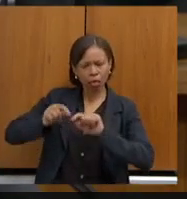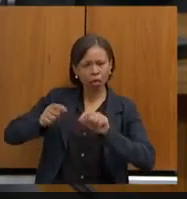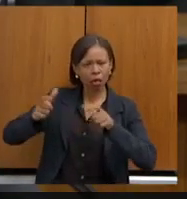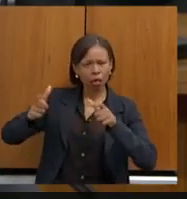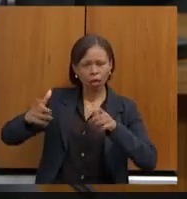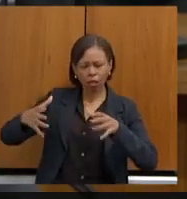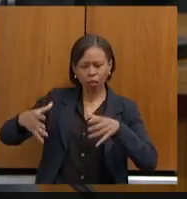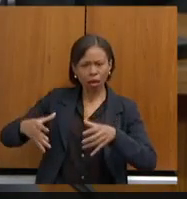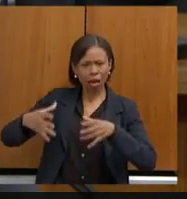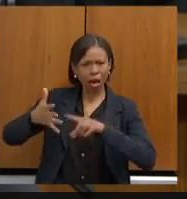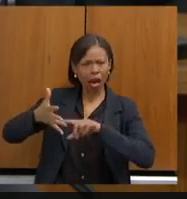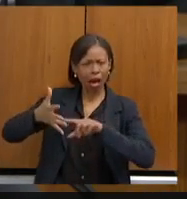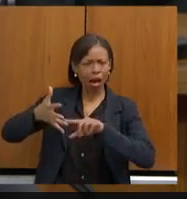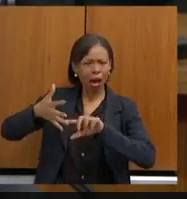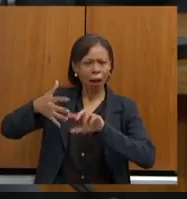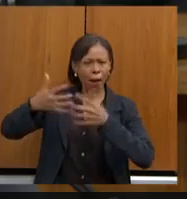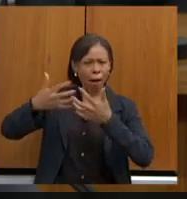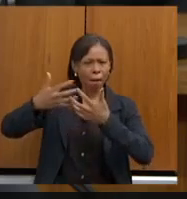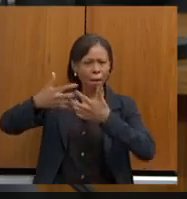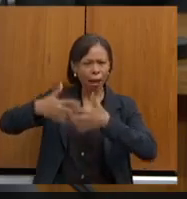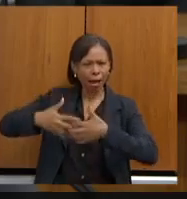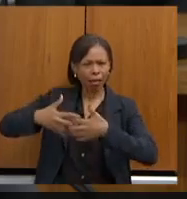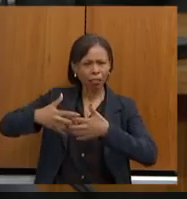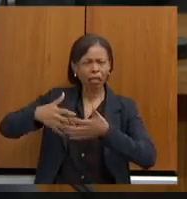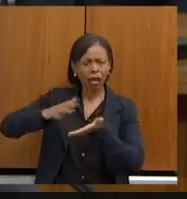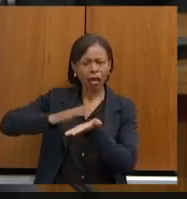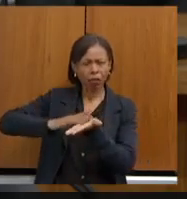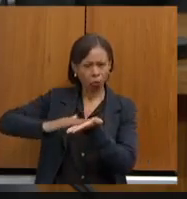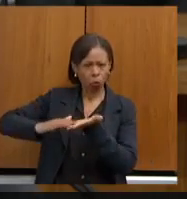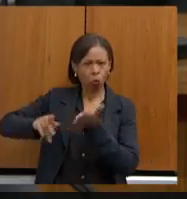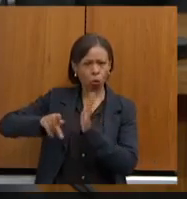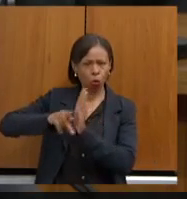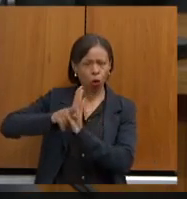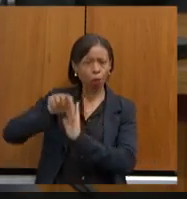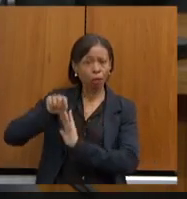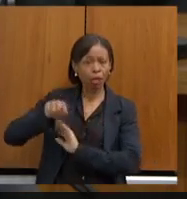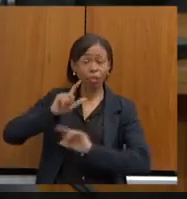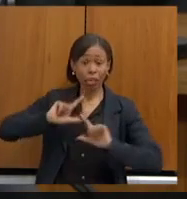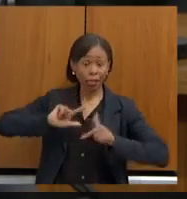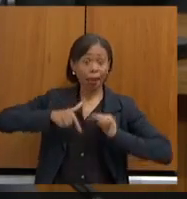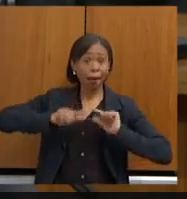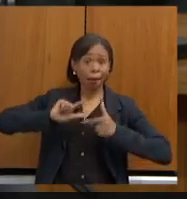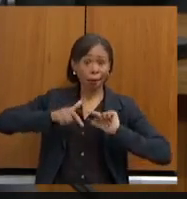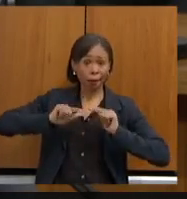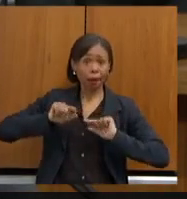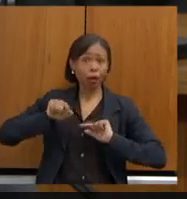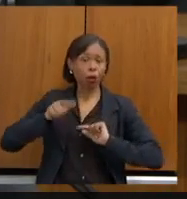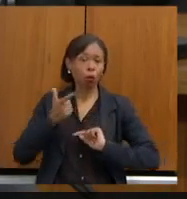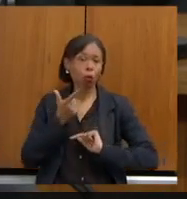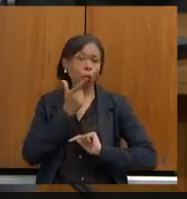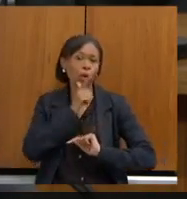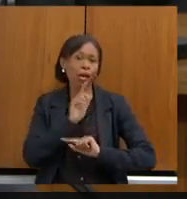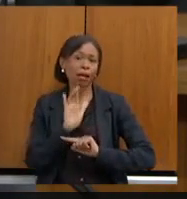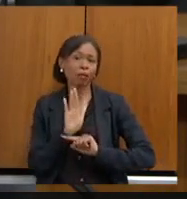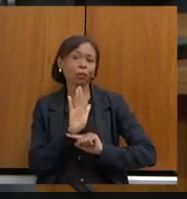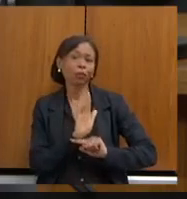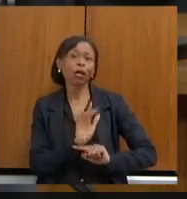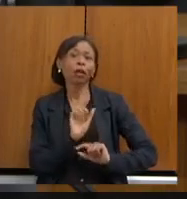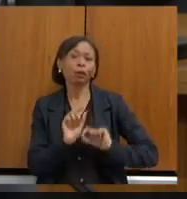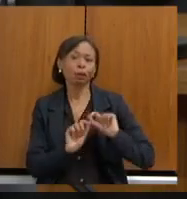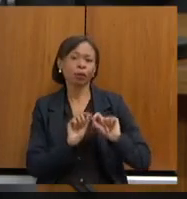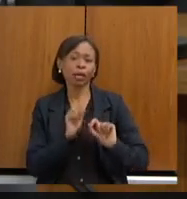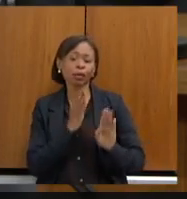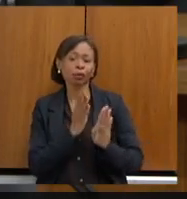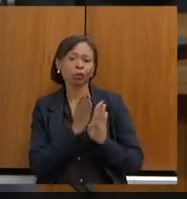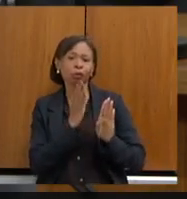israelense ele consegue quebrar o sigilo telefônico que ajuda muito